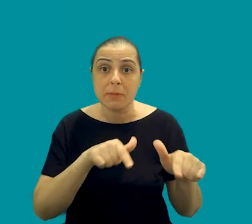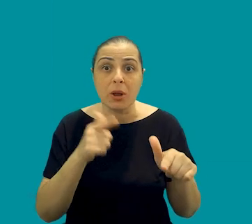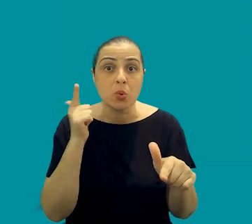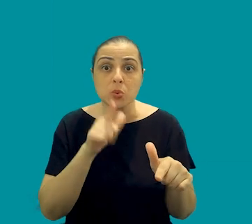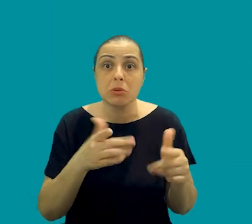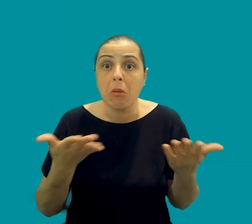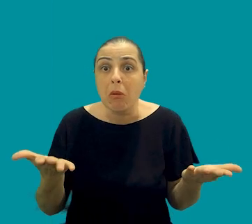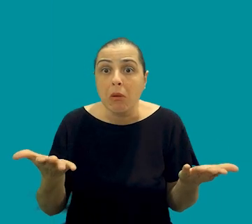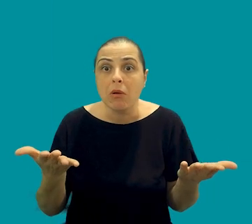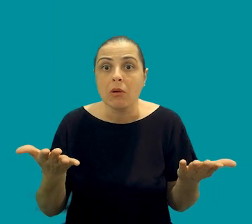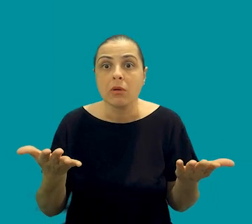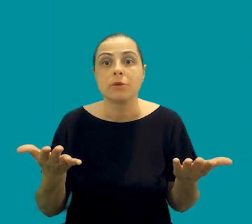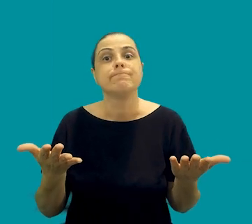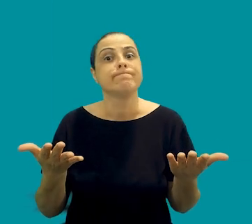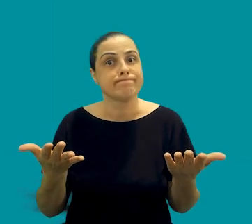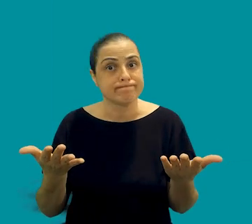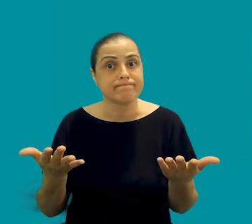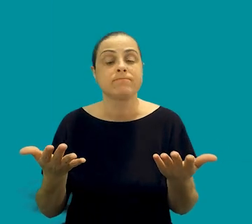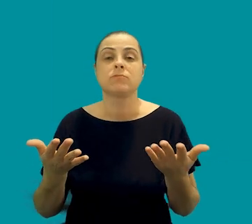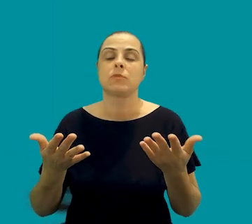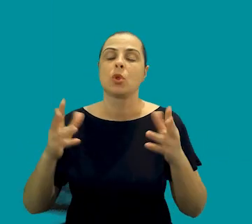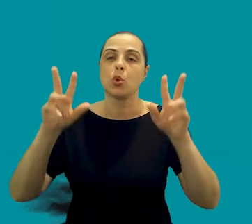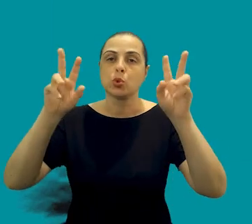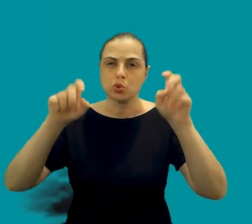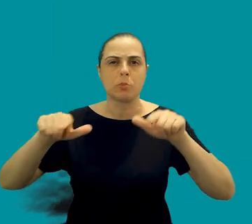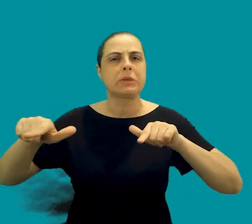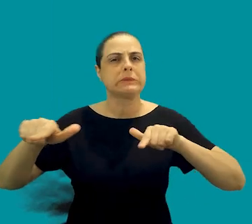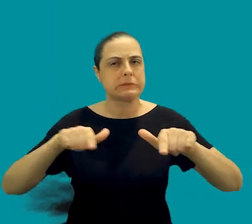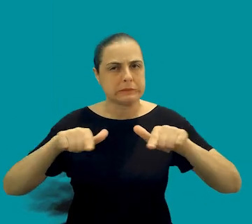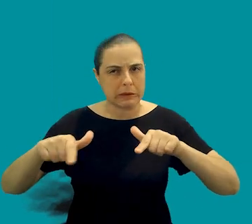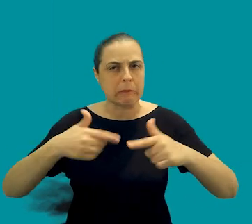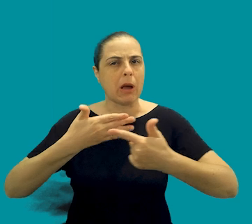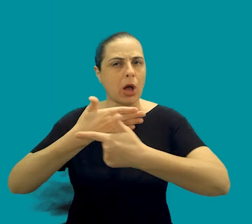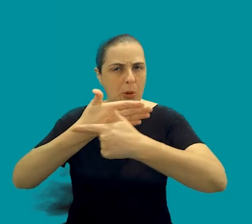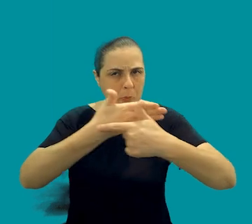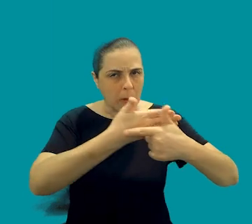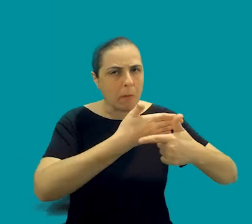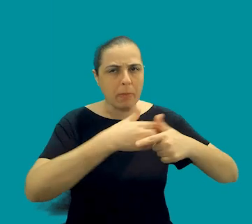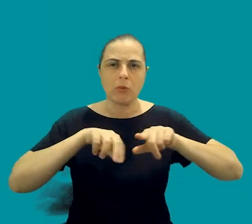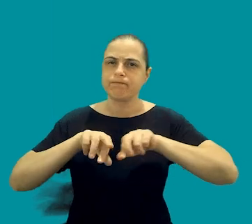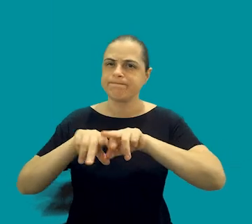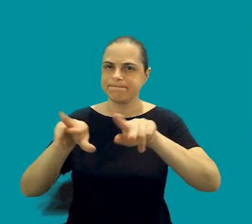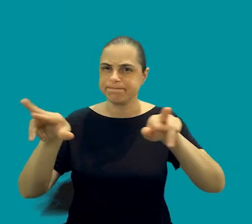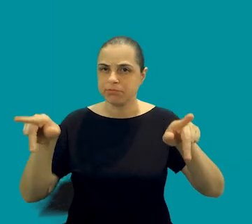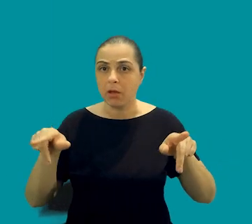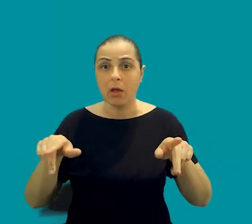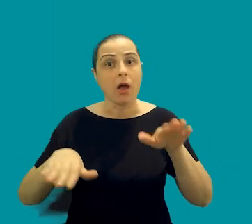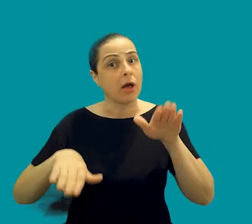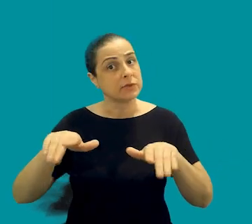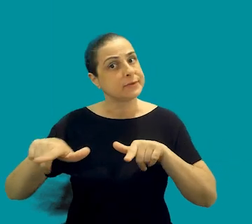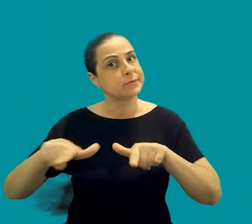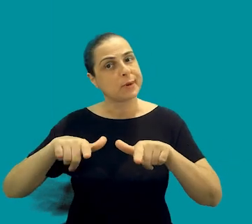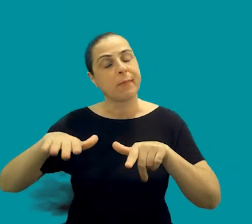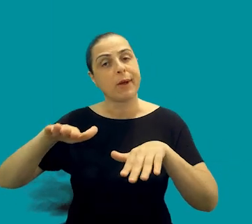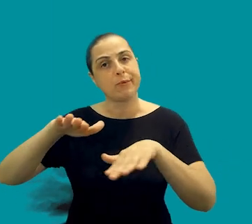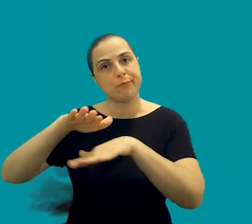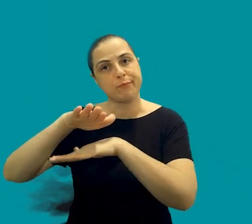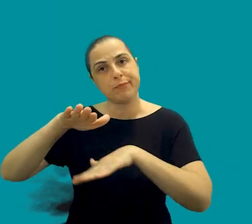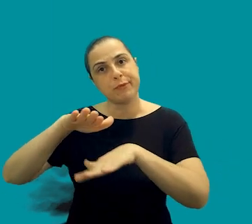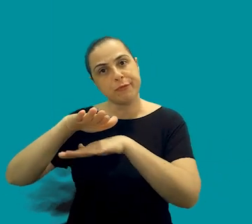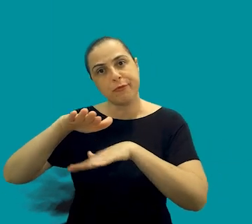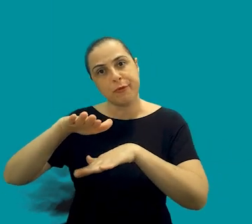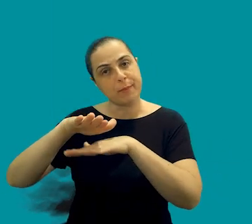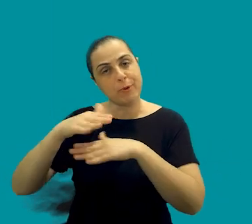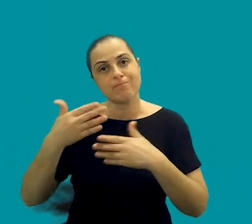só eram, de alguma forma, empregados. E empregabilidade, sim, nas funções das mais diversas. Muitas vezes trabalho informal,